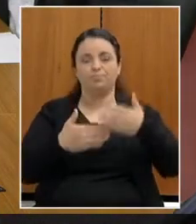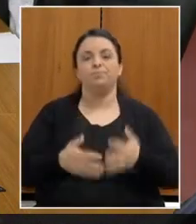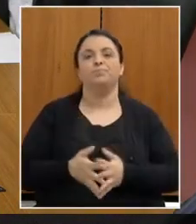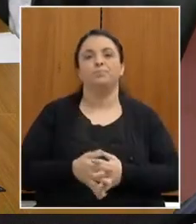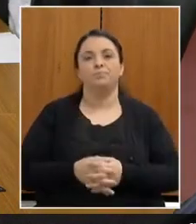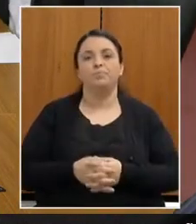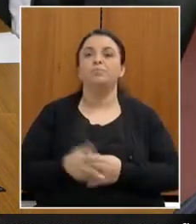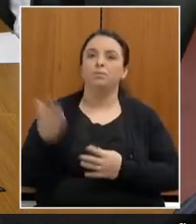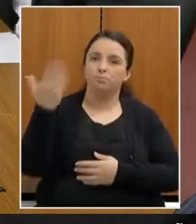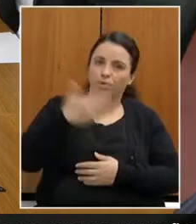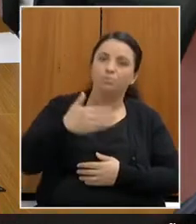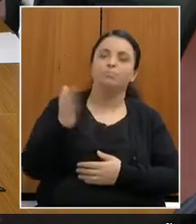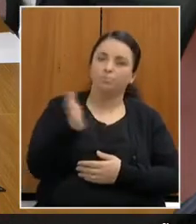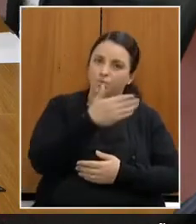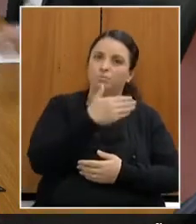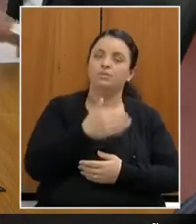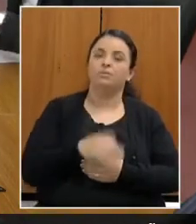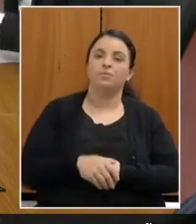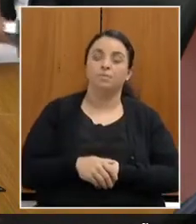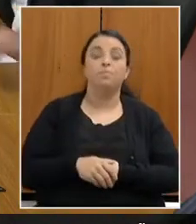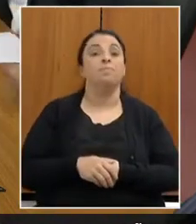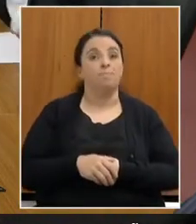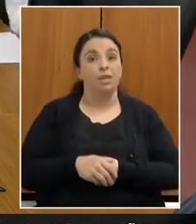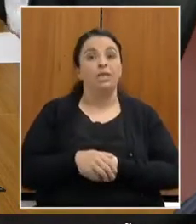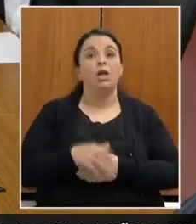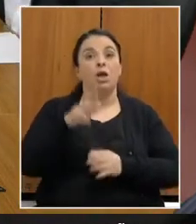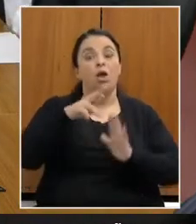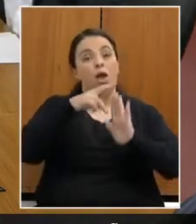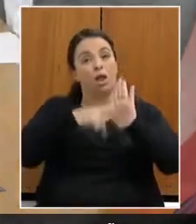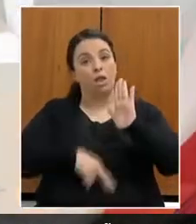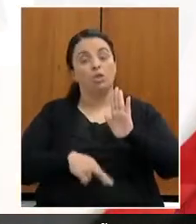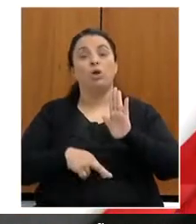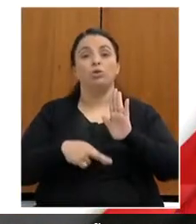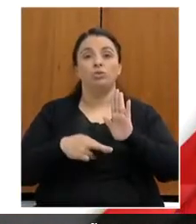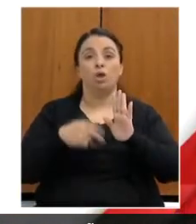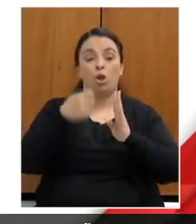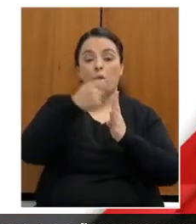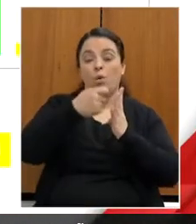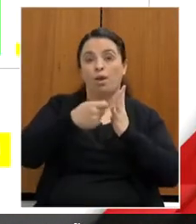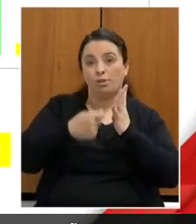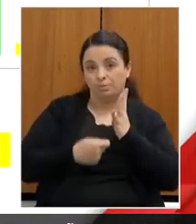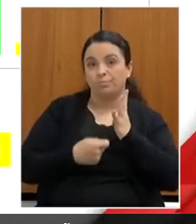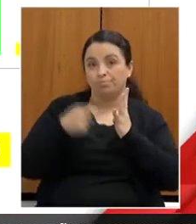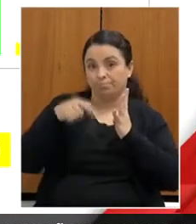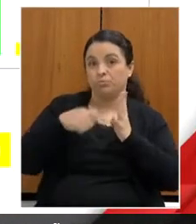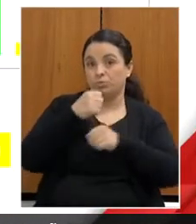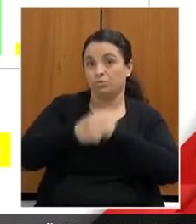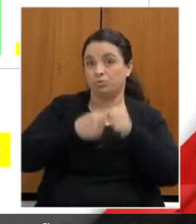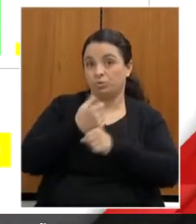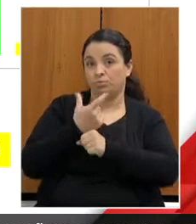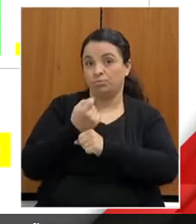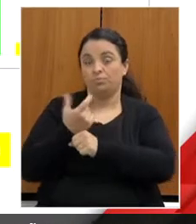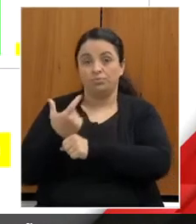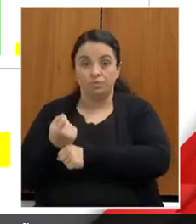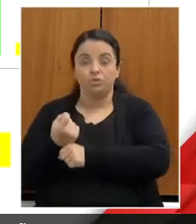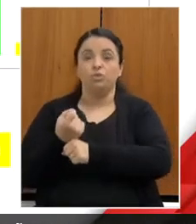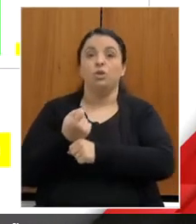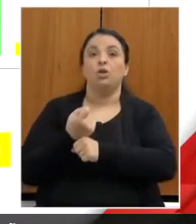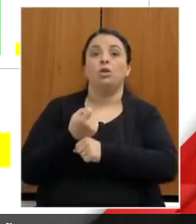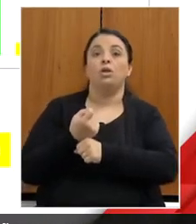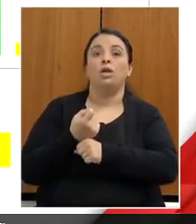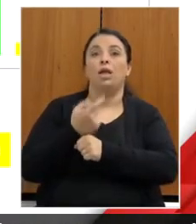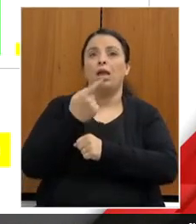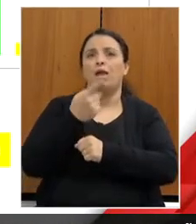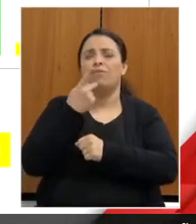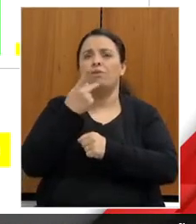Pode passar. Então, o relatório dos quatro primeiros meses deste ano, o desempenho. Então, em